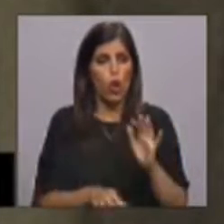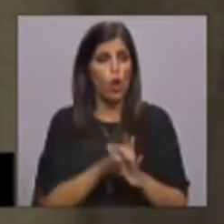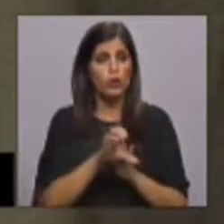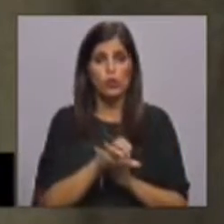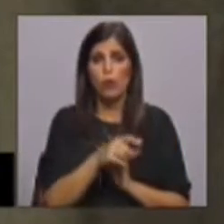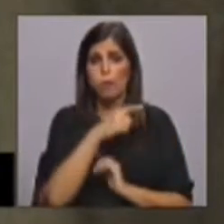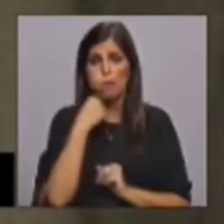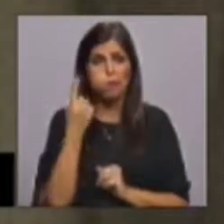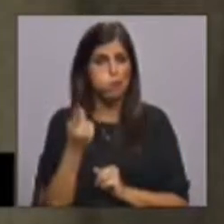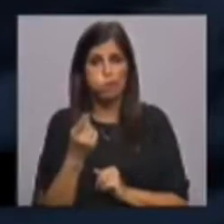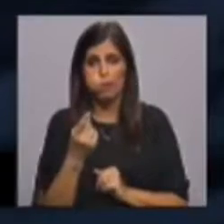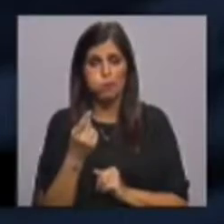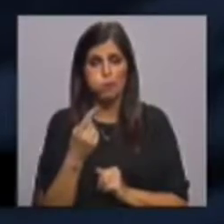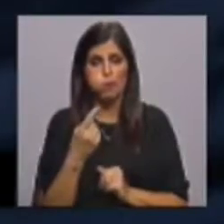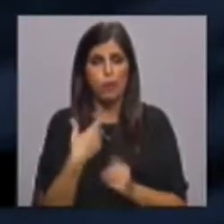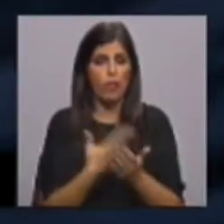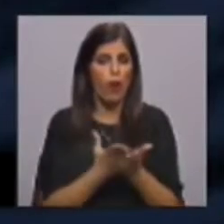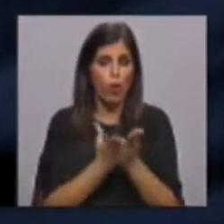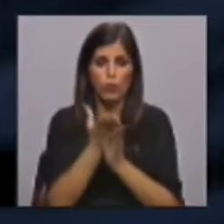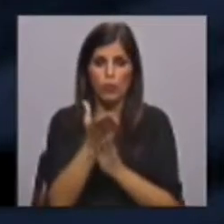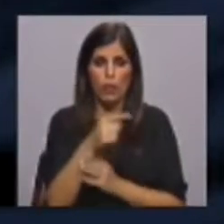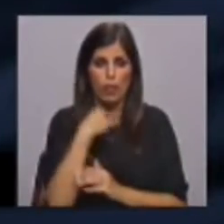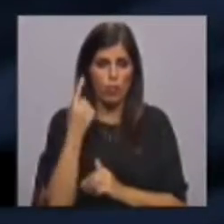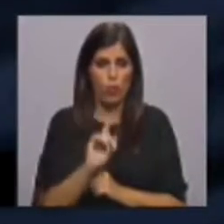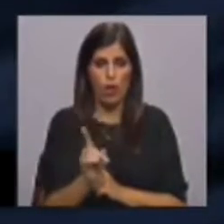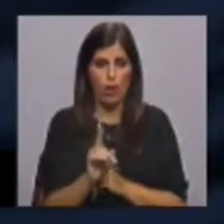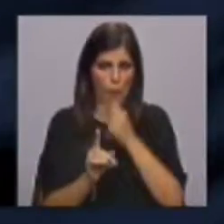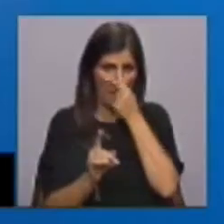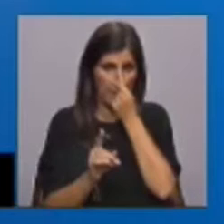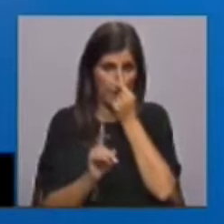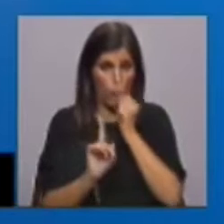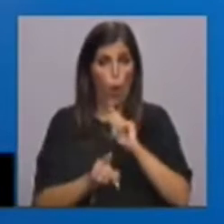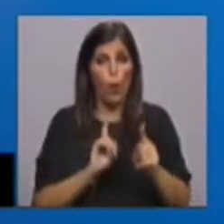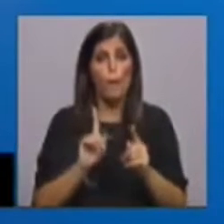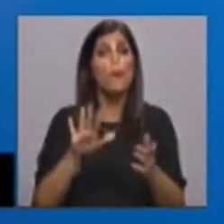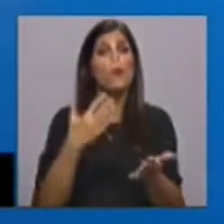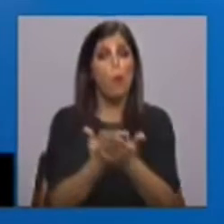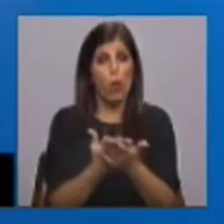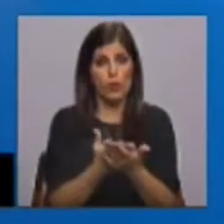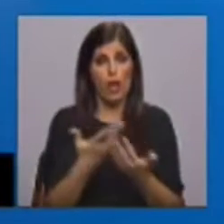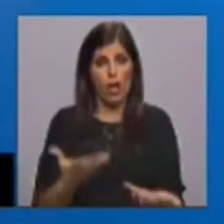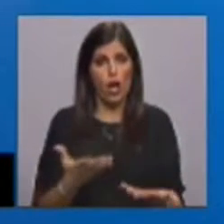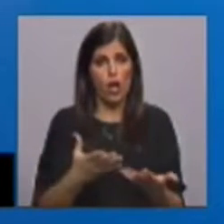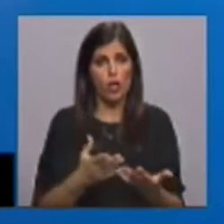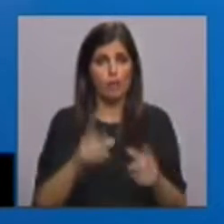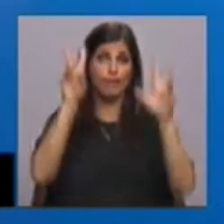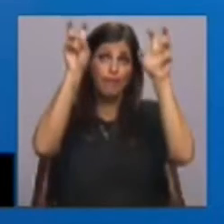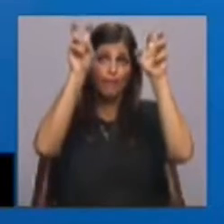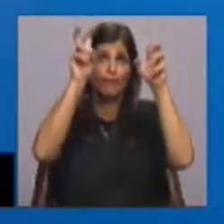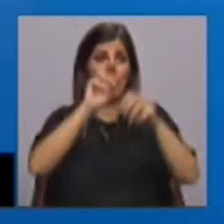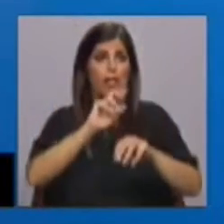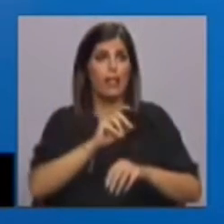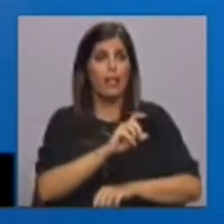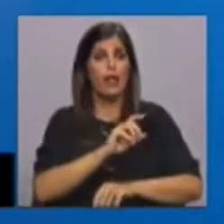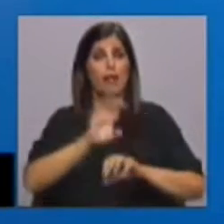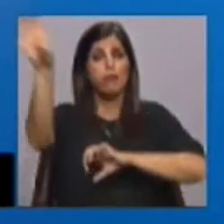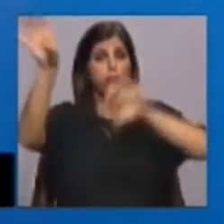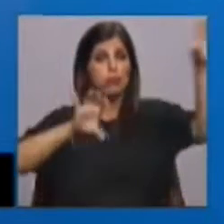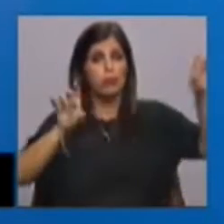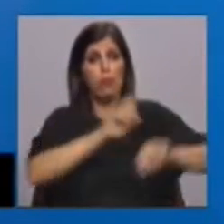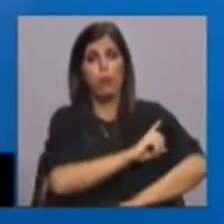de lidar com dinheiro que nos estão a propor entre aspas da centralização para vila nova de gaia